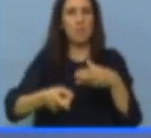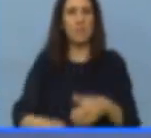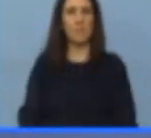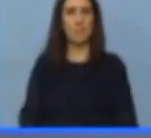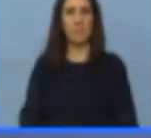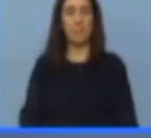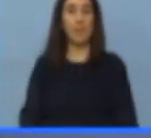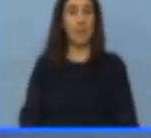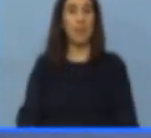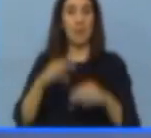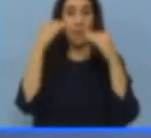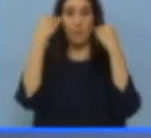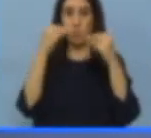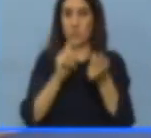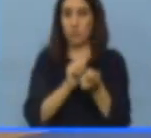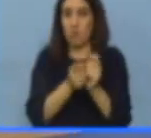mudar,